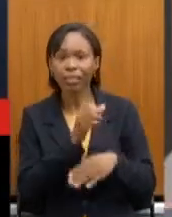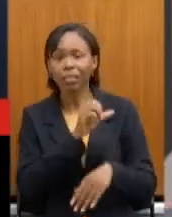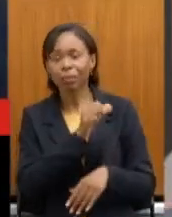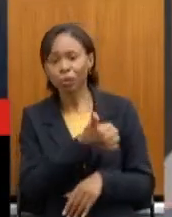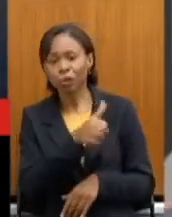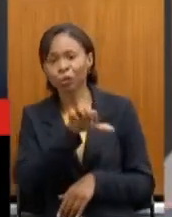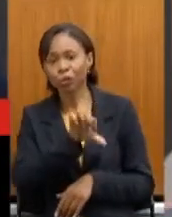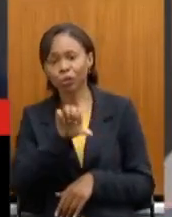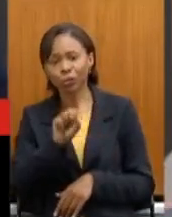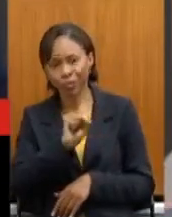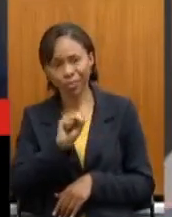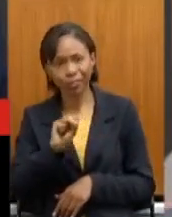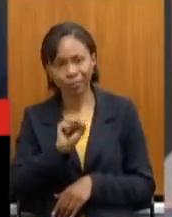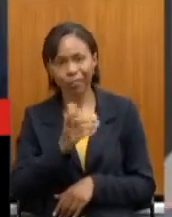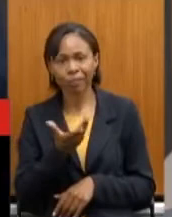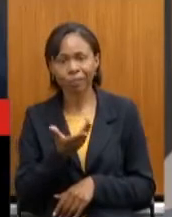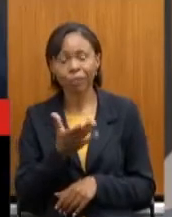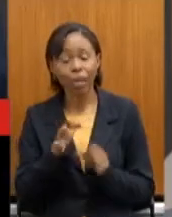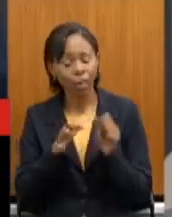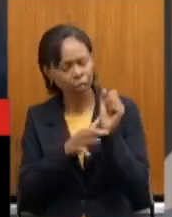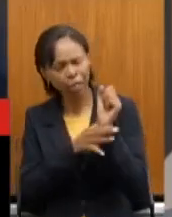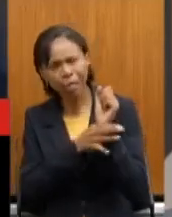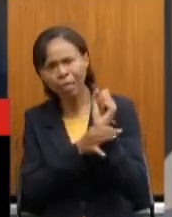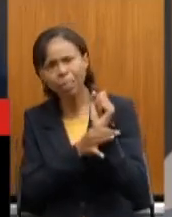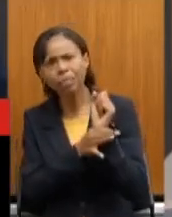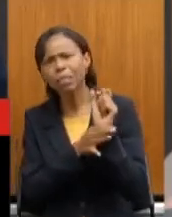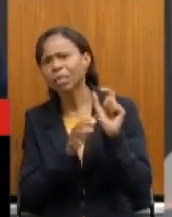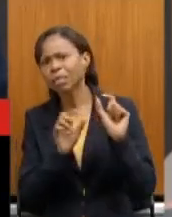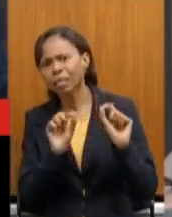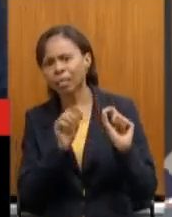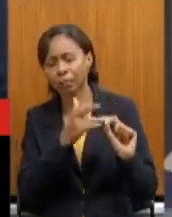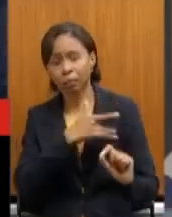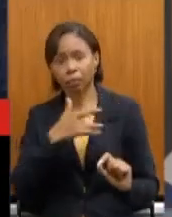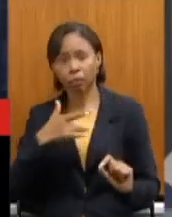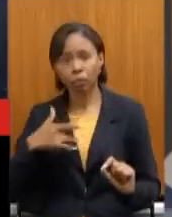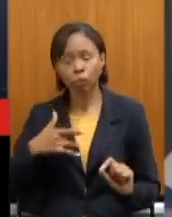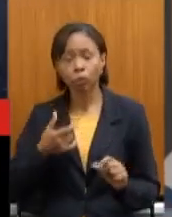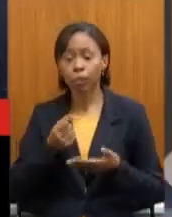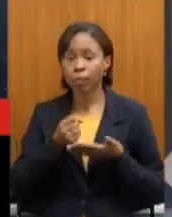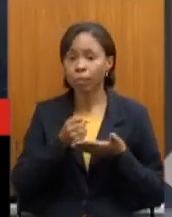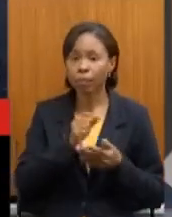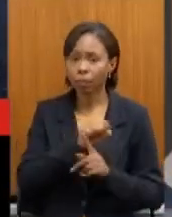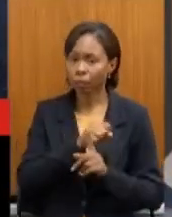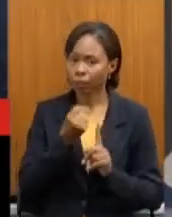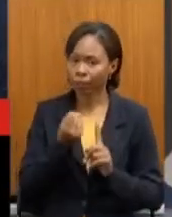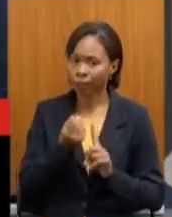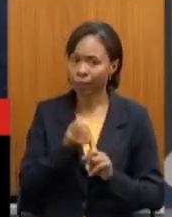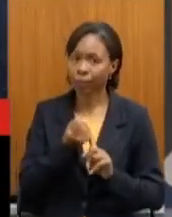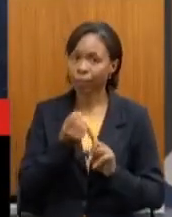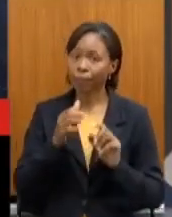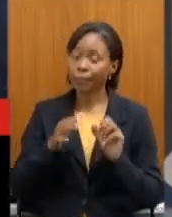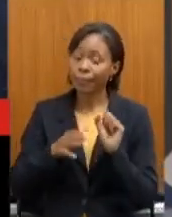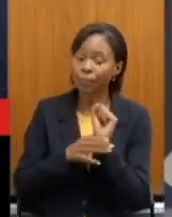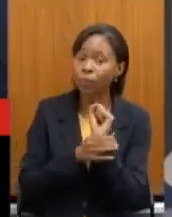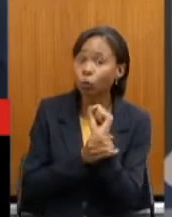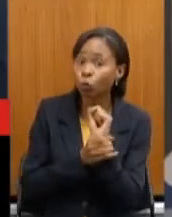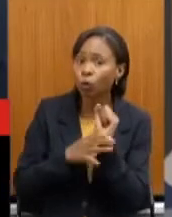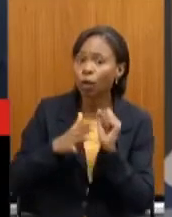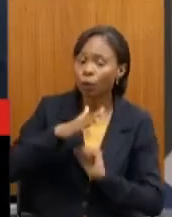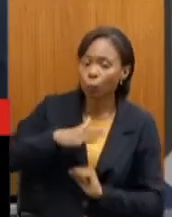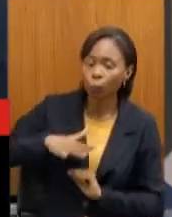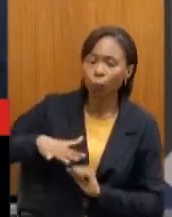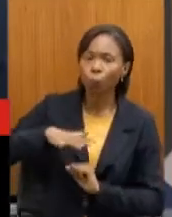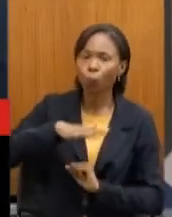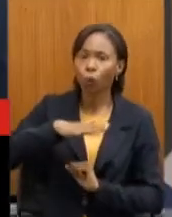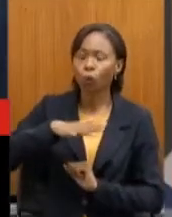é a garantia de saúde de assistência social de segurança pública